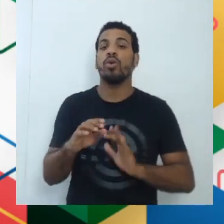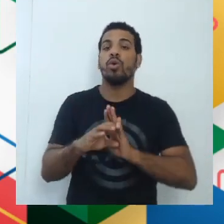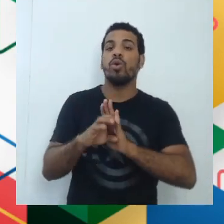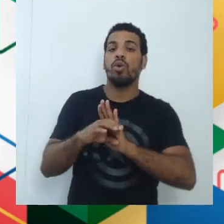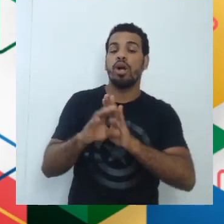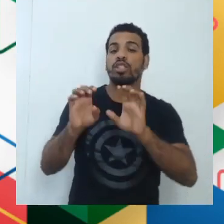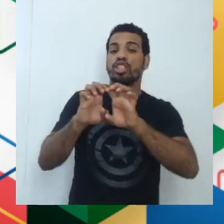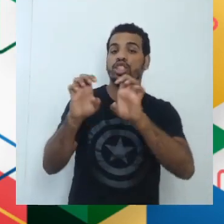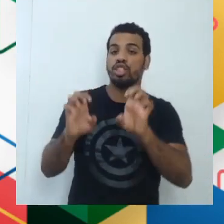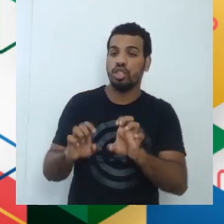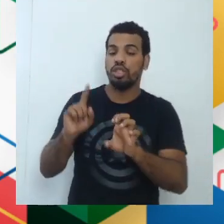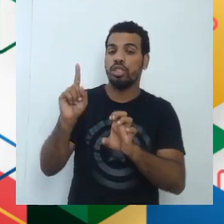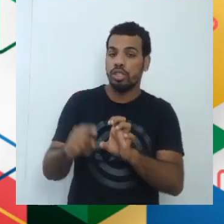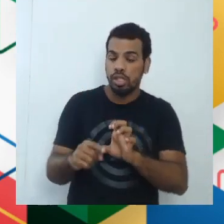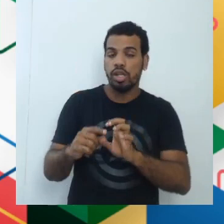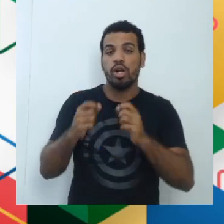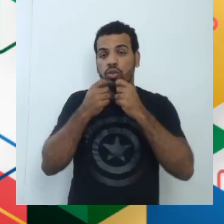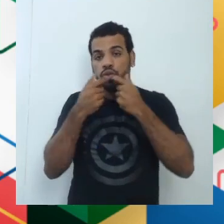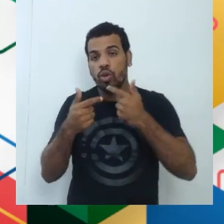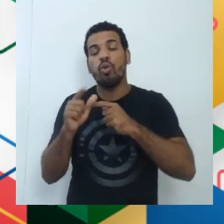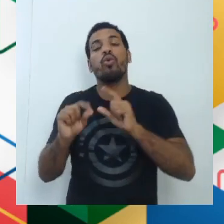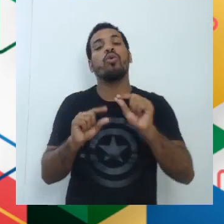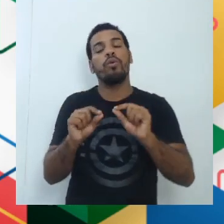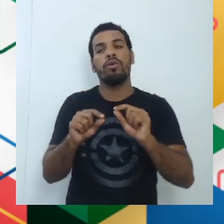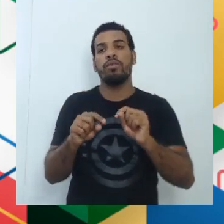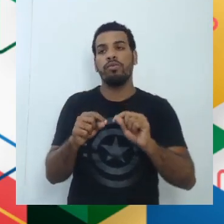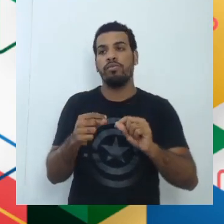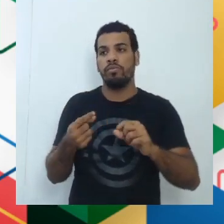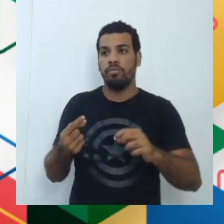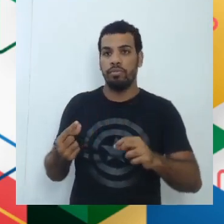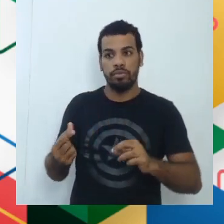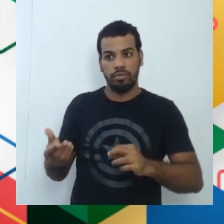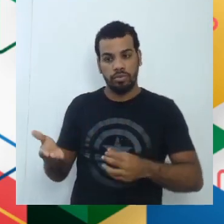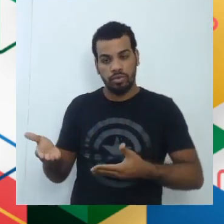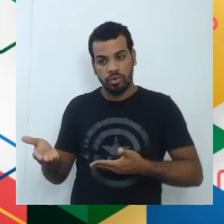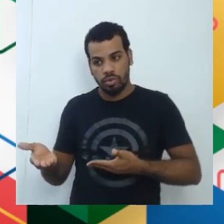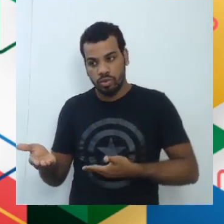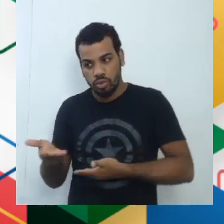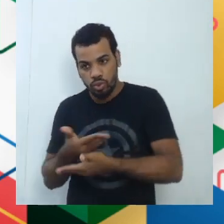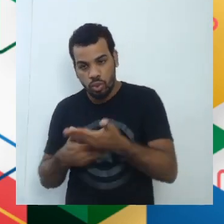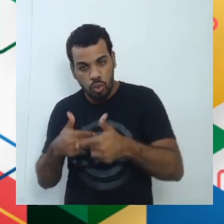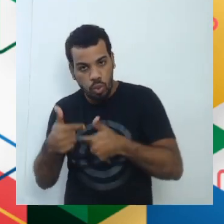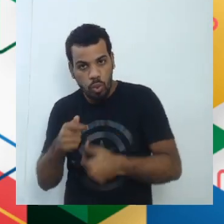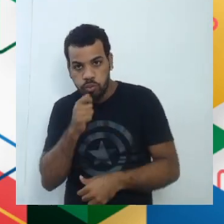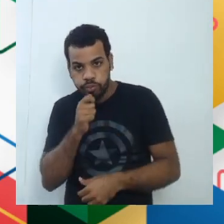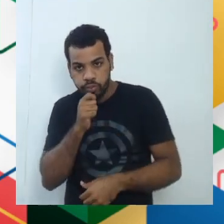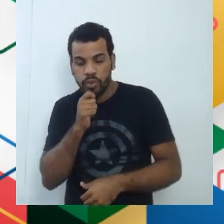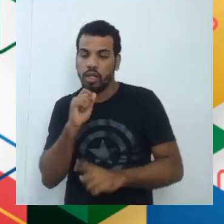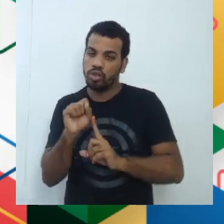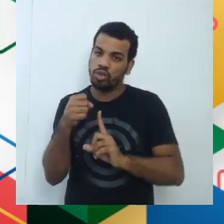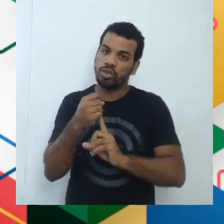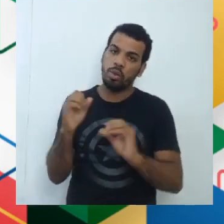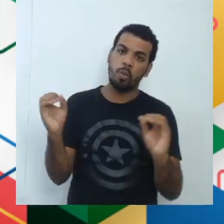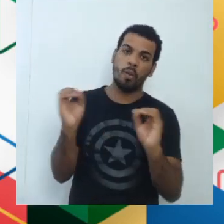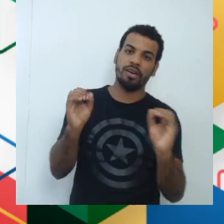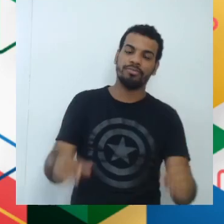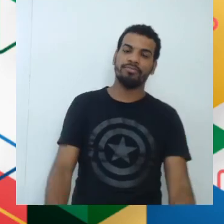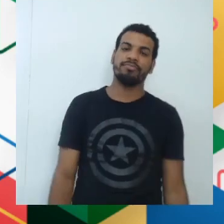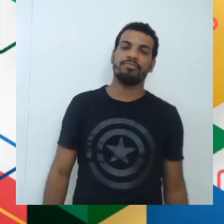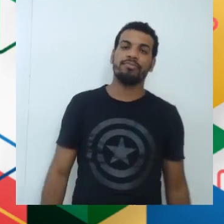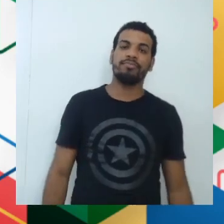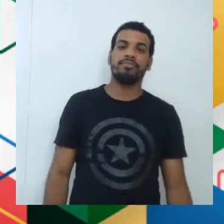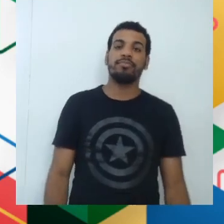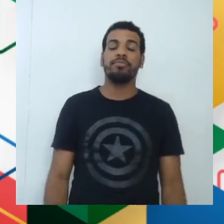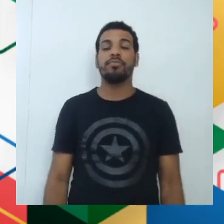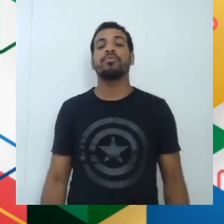de estrutura de tal sorte que, se essas relações não operassem, a sociedade não existiria sob essa forma. Então a gente